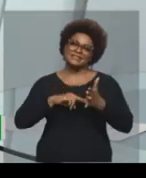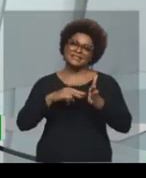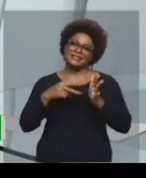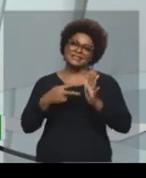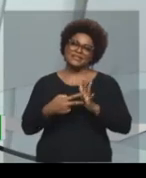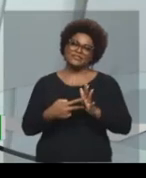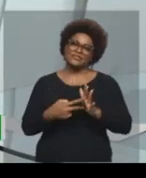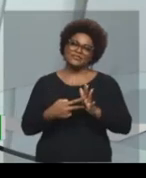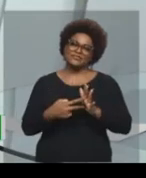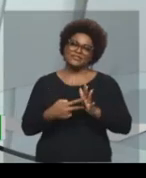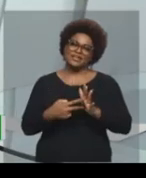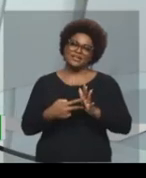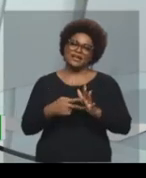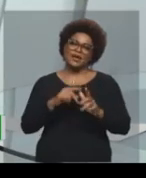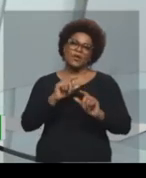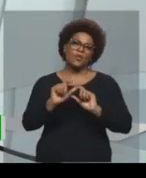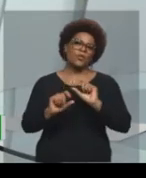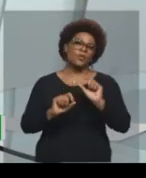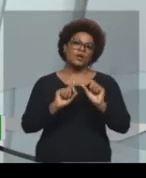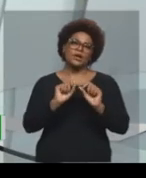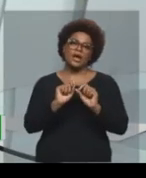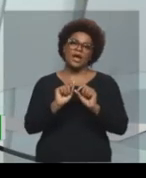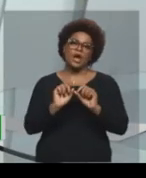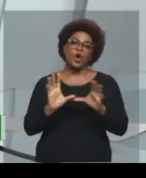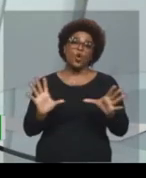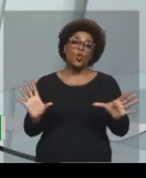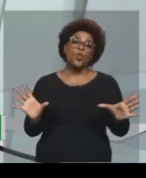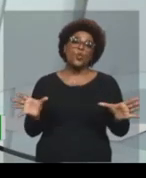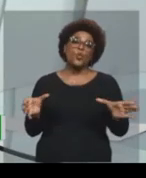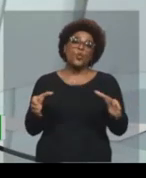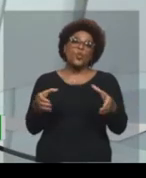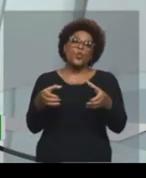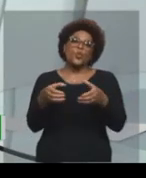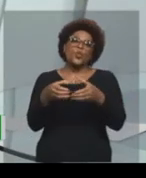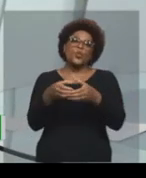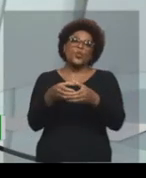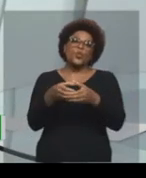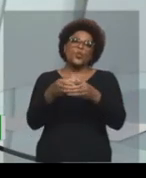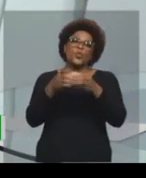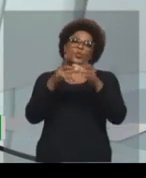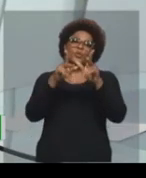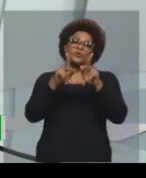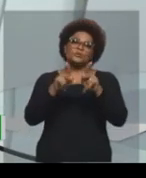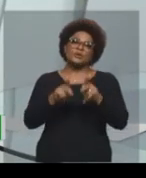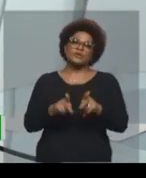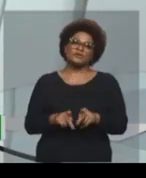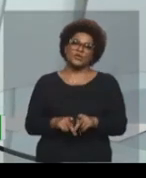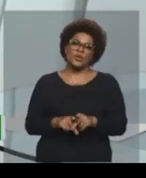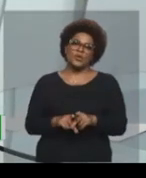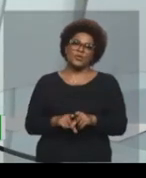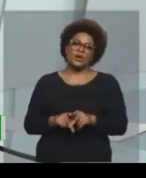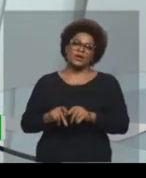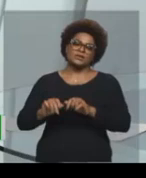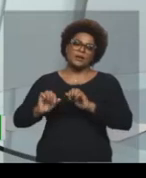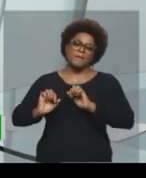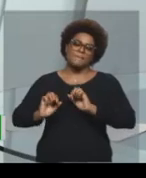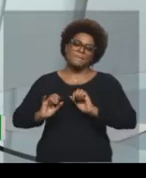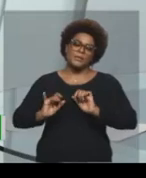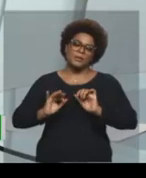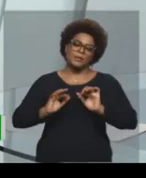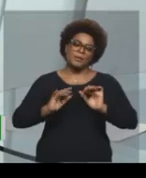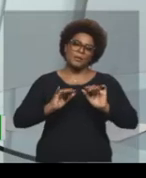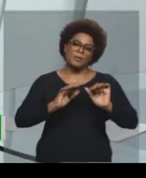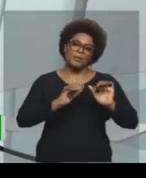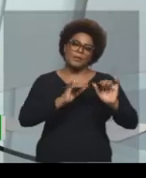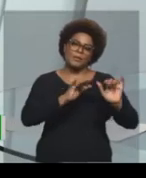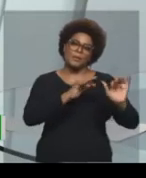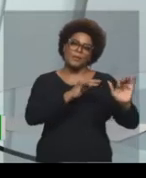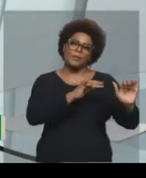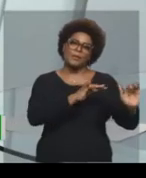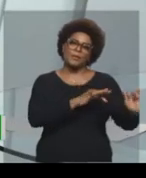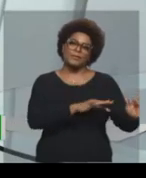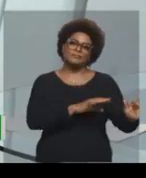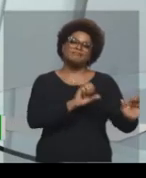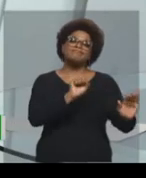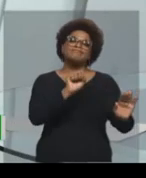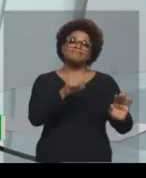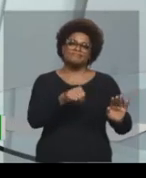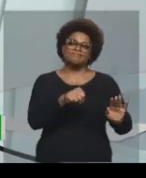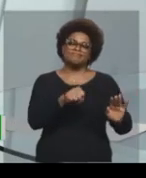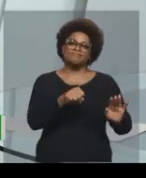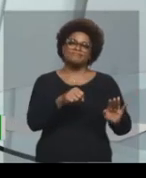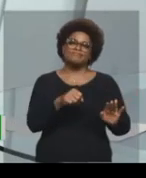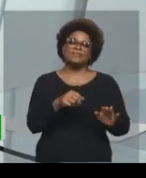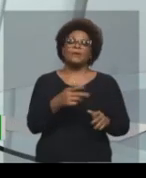grandes massas humanas, né, das pessoas. Essa palavra foi usada no caso, por exemplo, dos